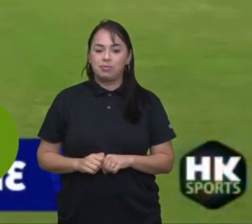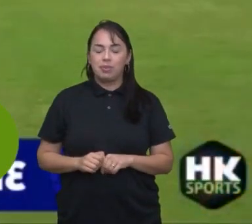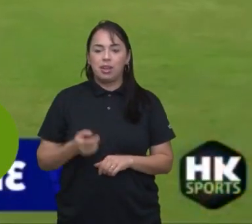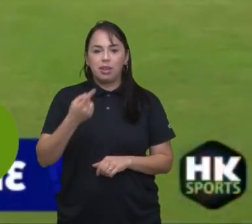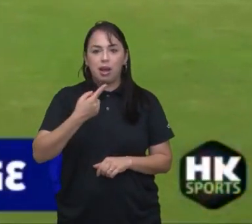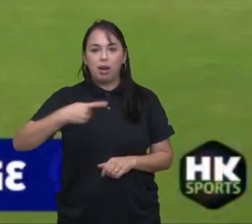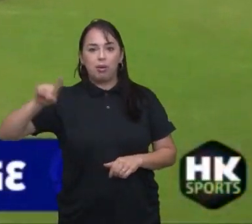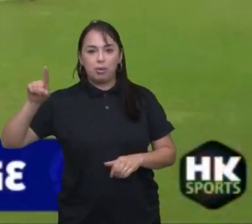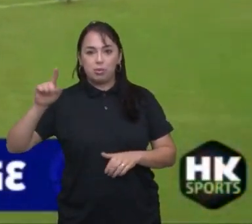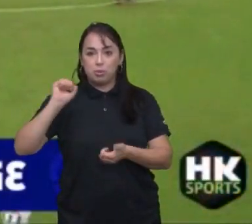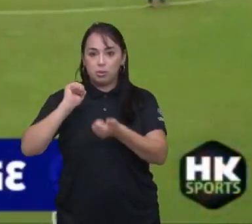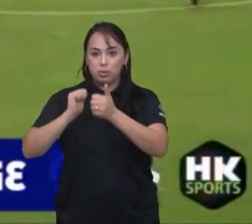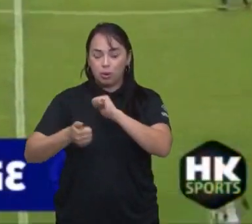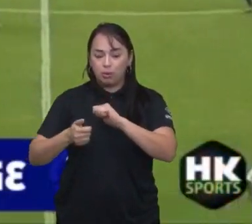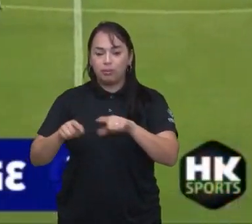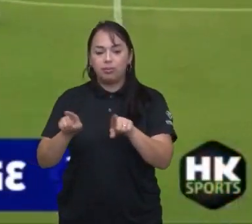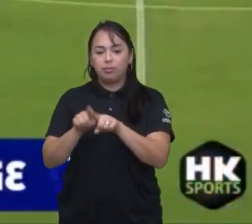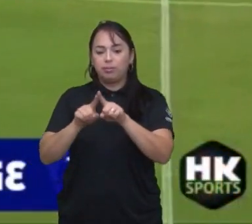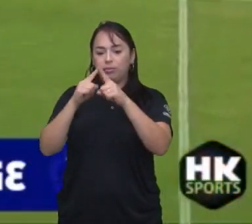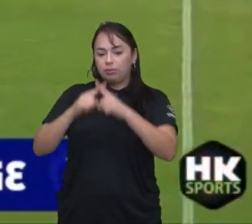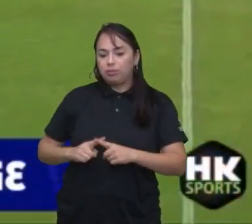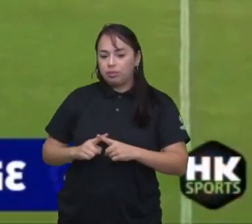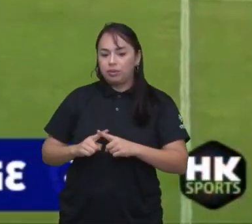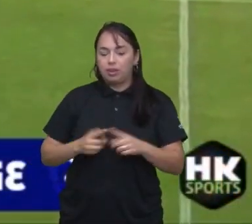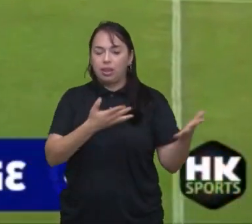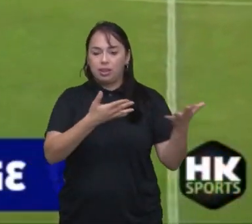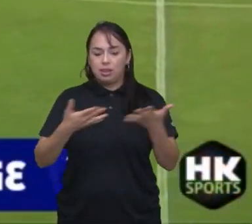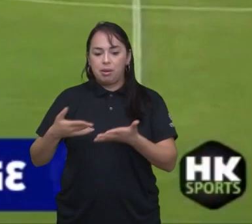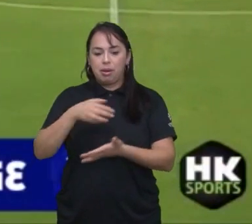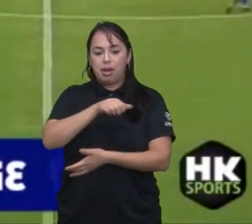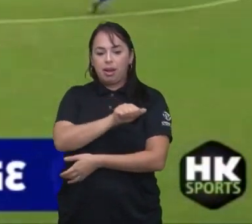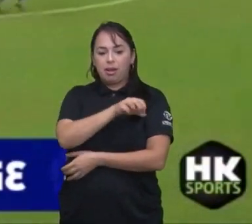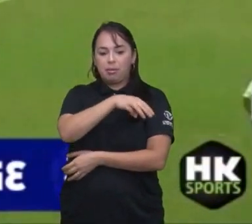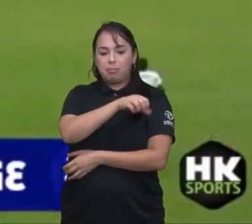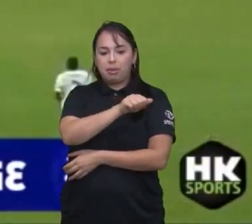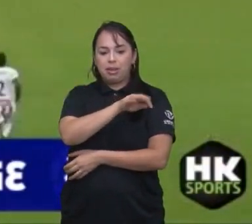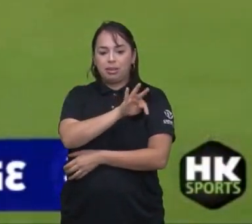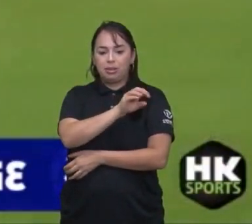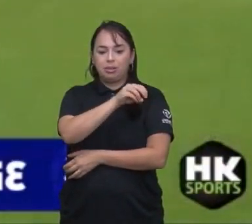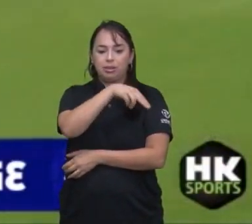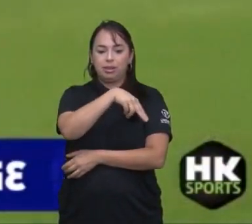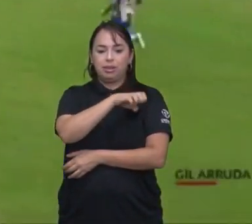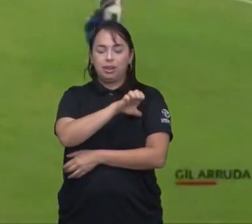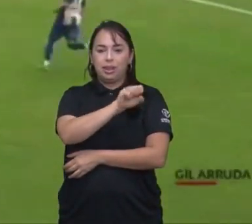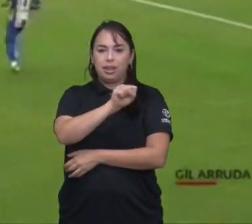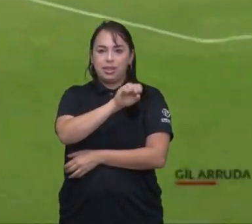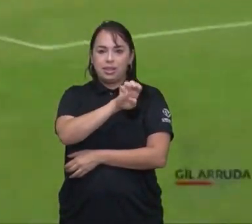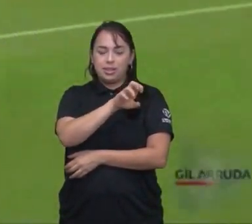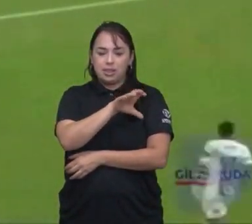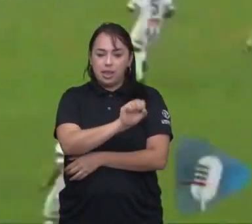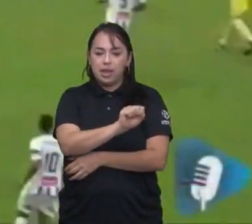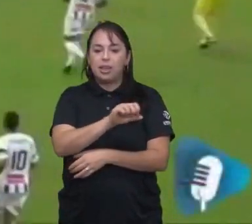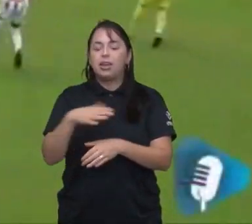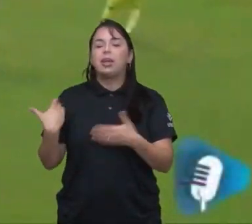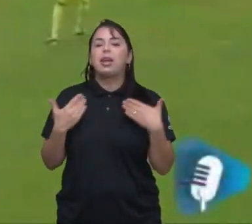rodada da fase de classificação, o São José recebeu a Matonense, ainda sonhando com a liderança. Quem